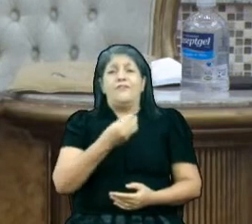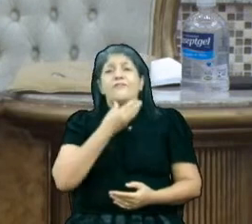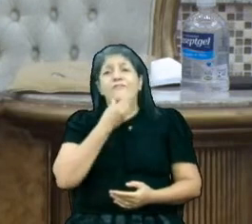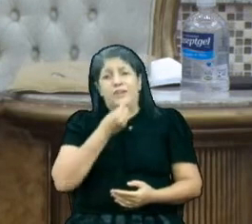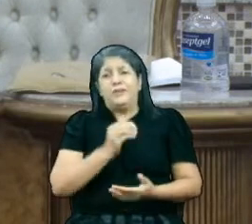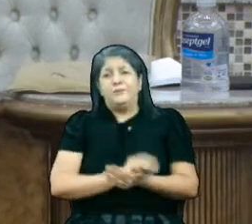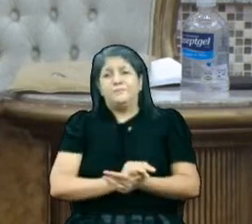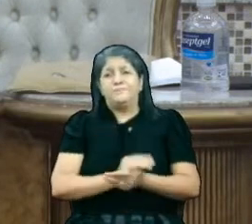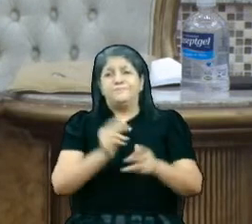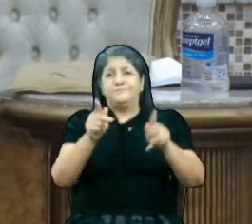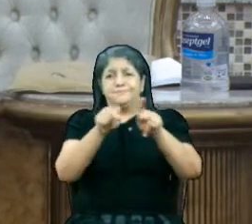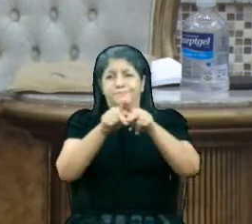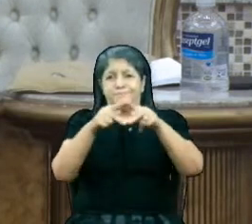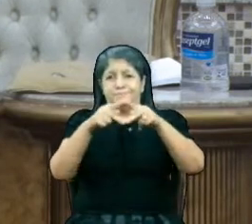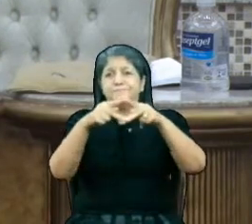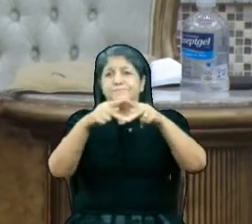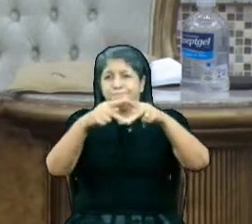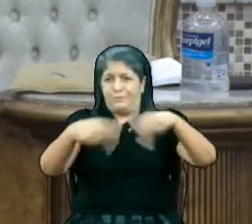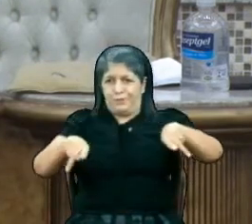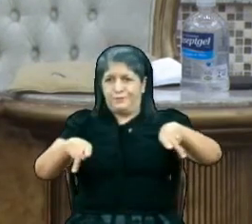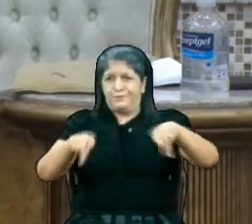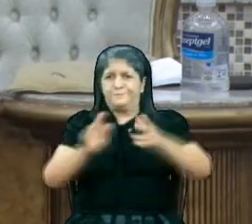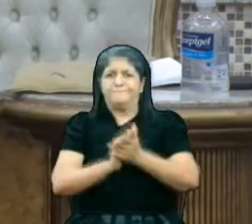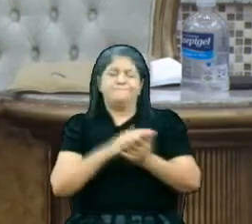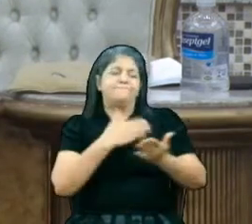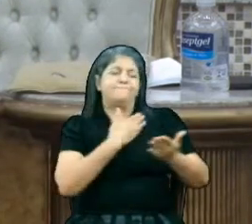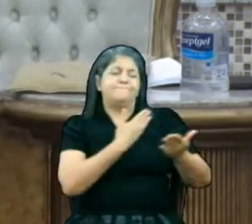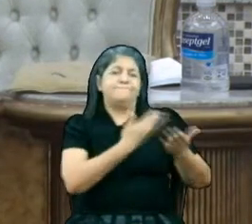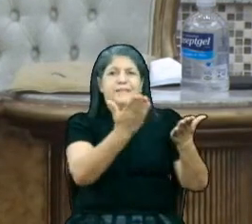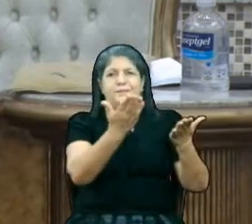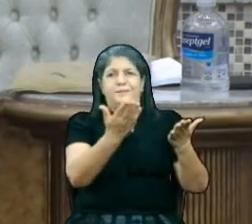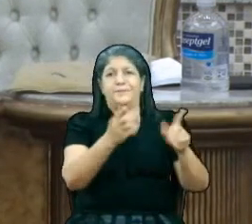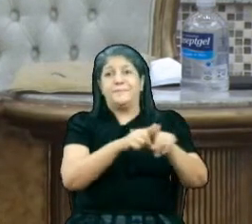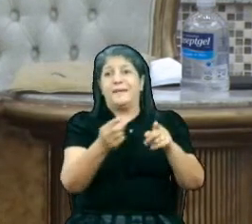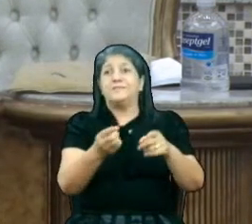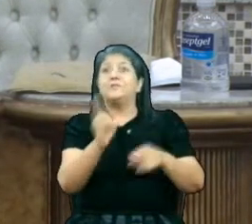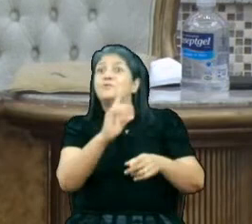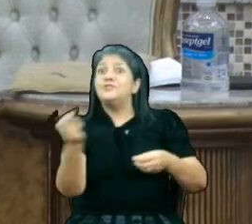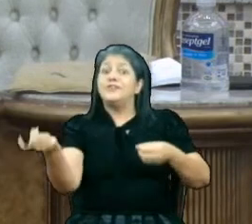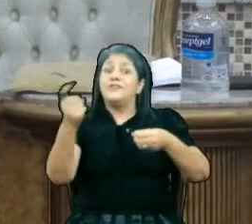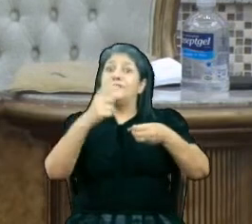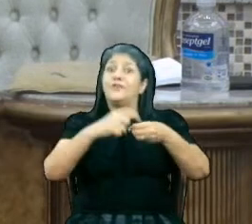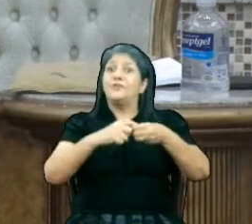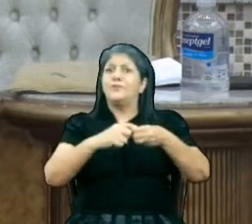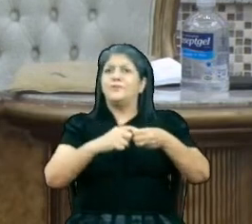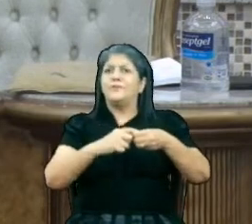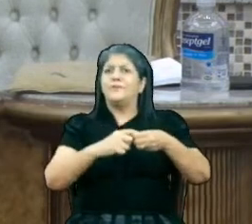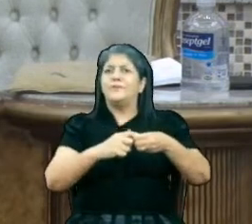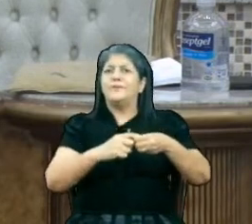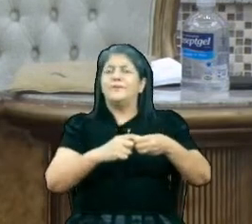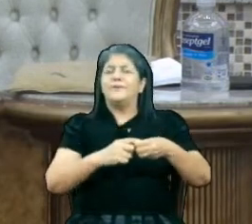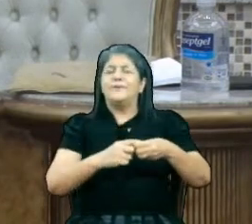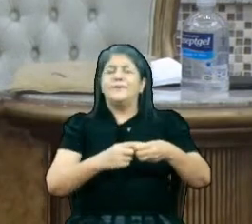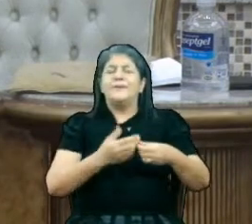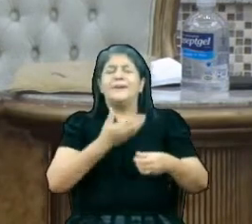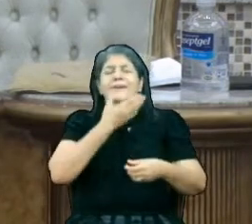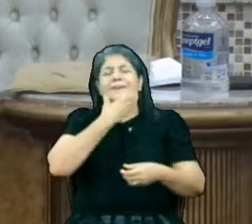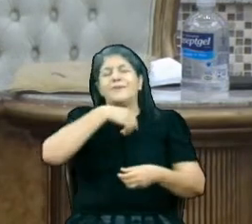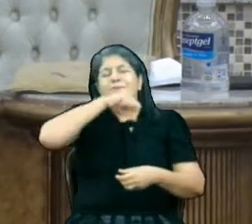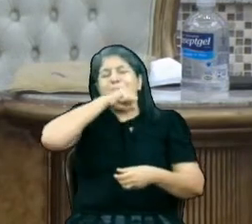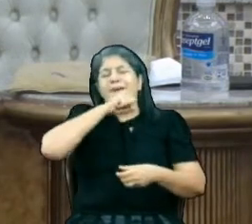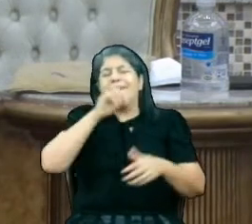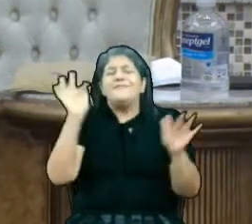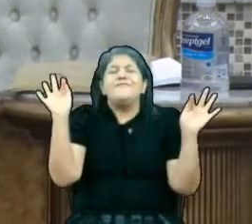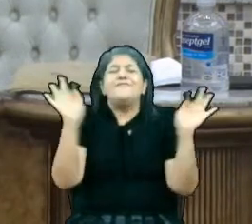da casa o pai meus irmãos Senhor Jesus E